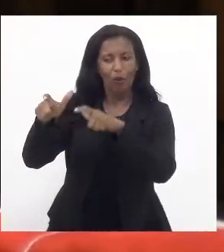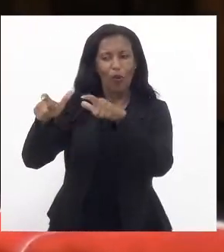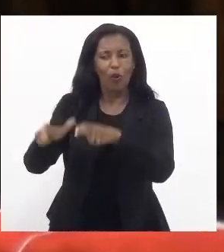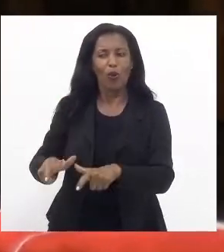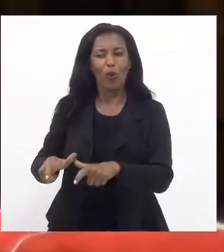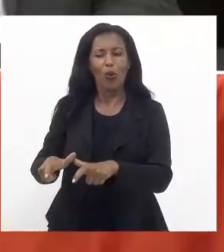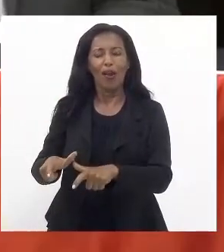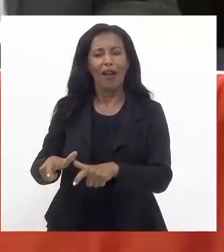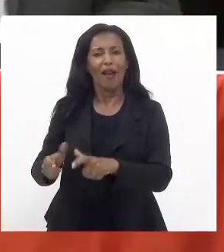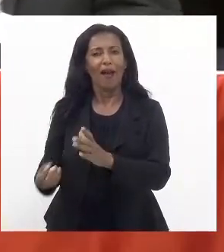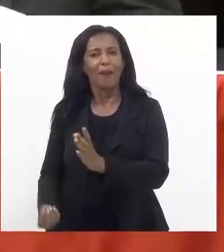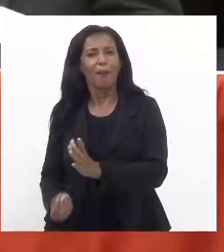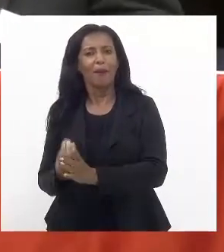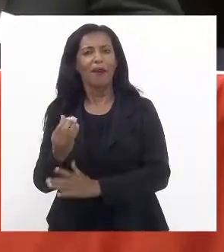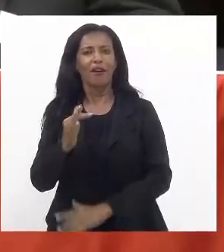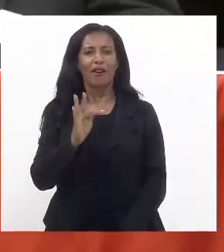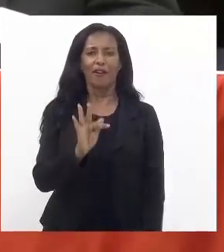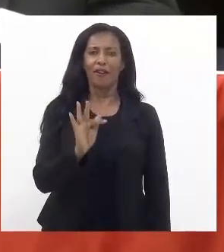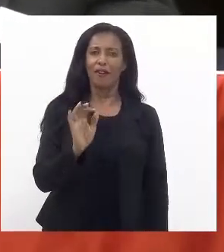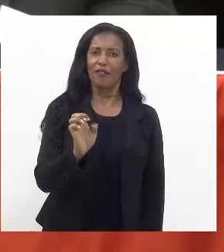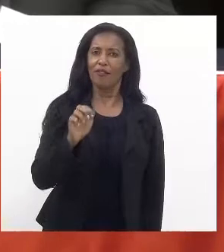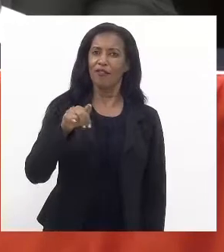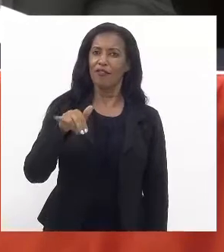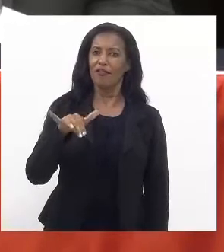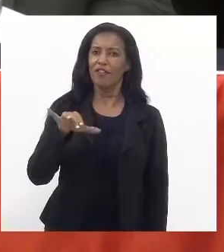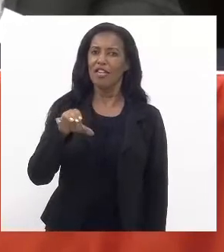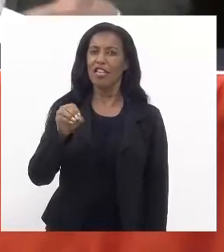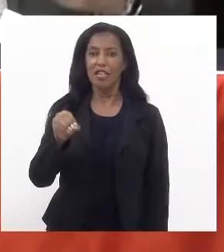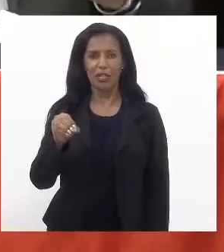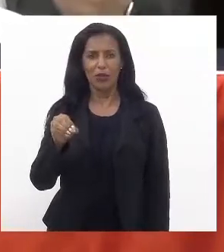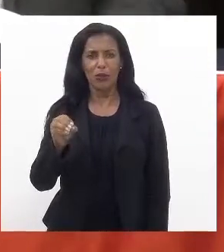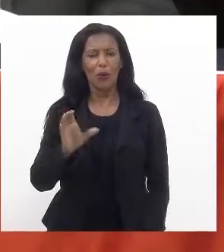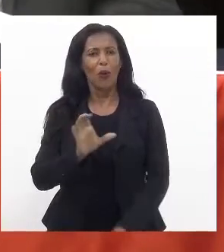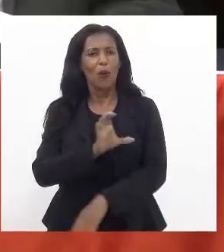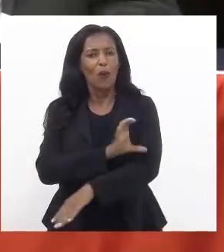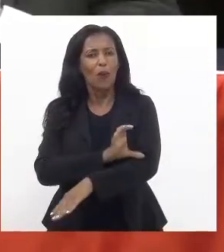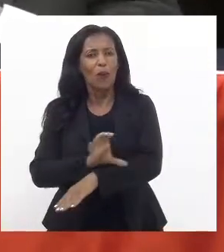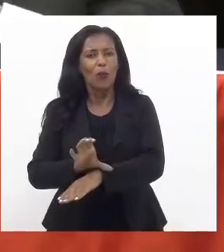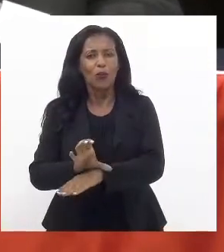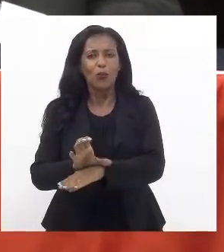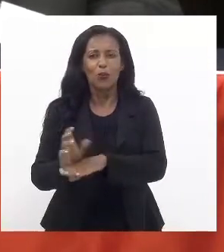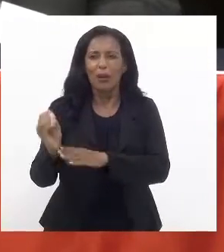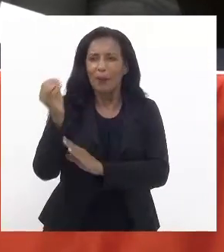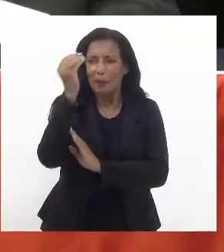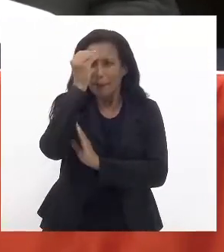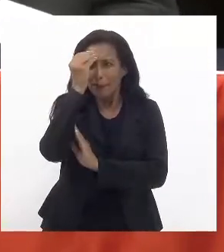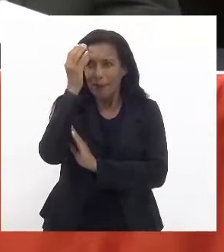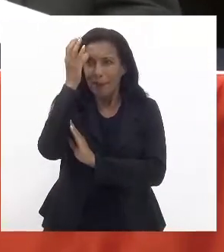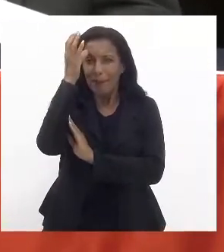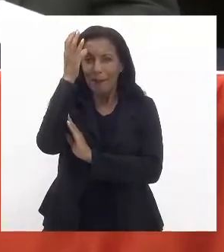dos fenícios, uma cultura marítima, né, que floresceu durante quase